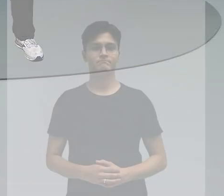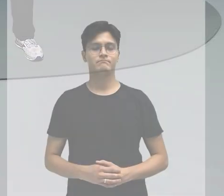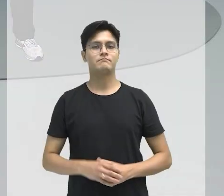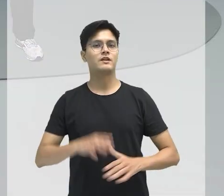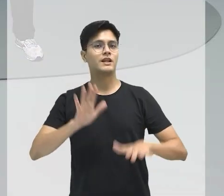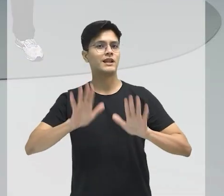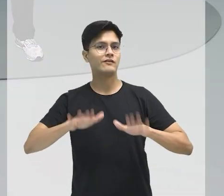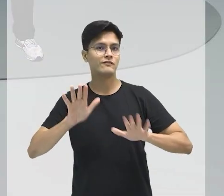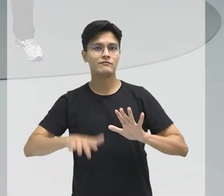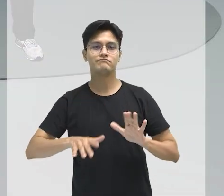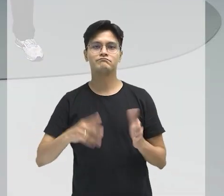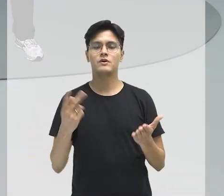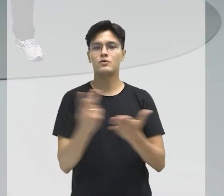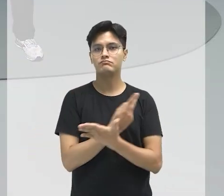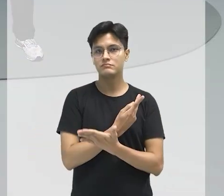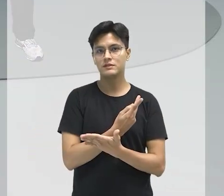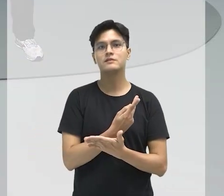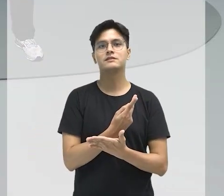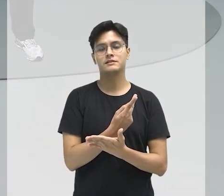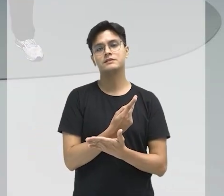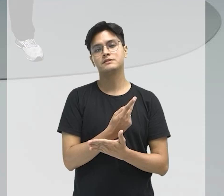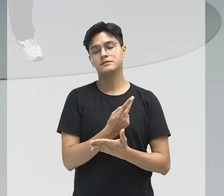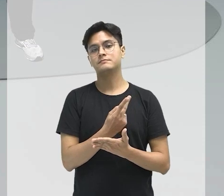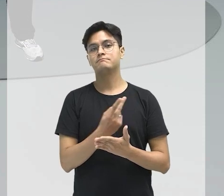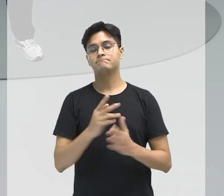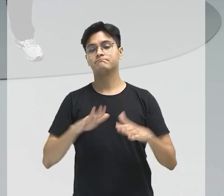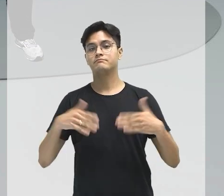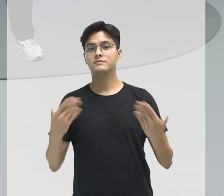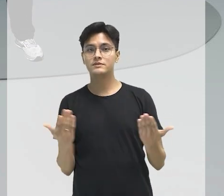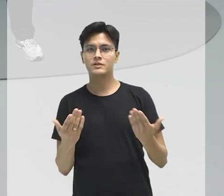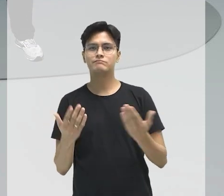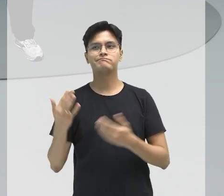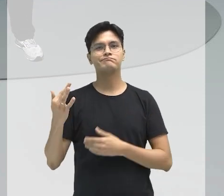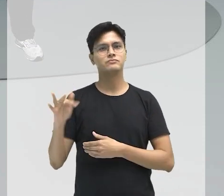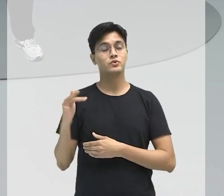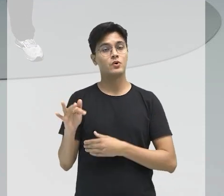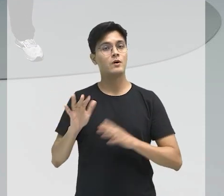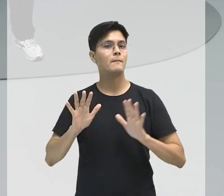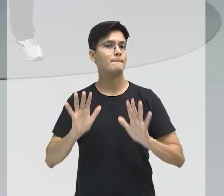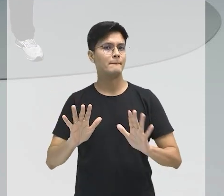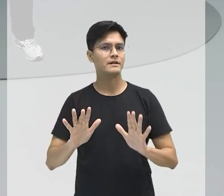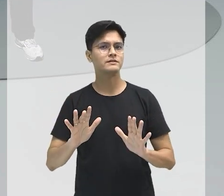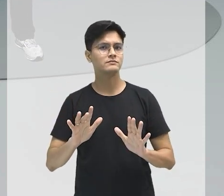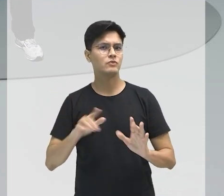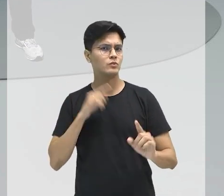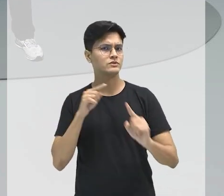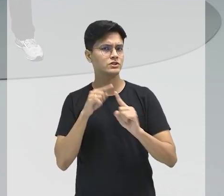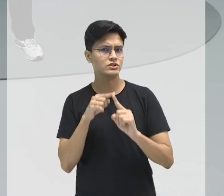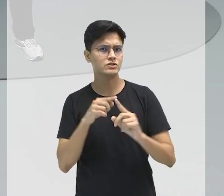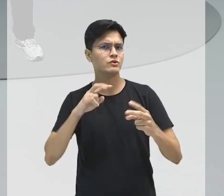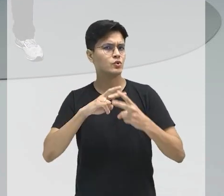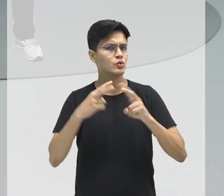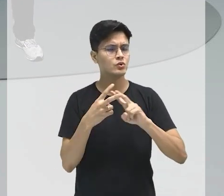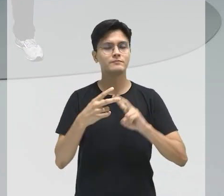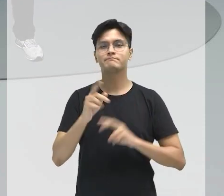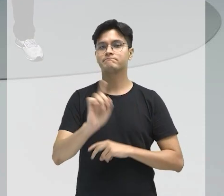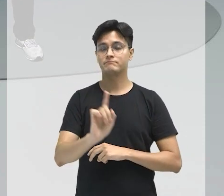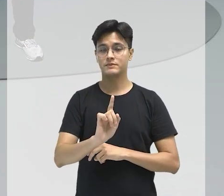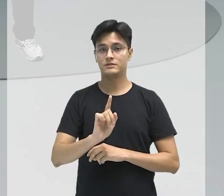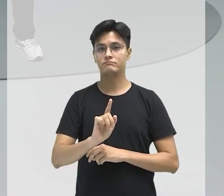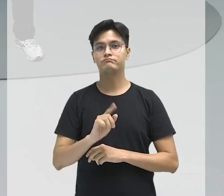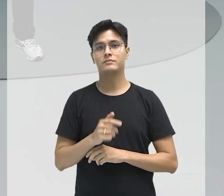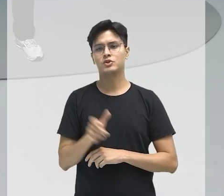né, sofrer aí algum ferimento. Mas a intenção não é essa. Prosseguindo, ó, não existe um